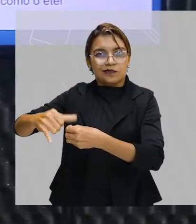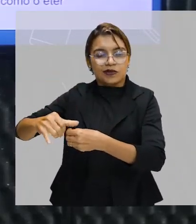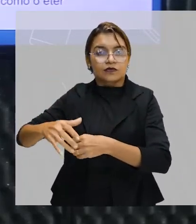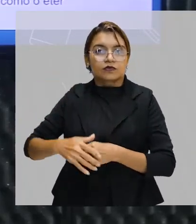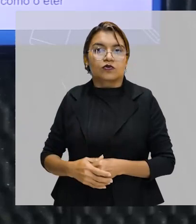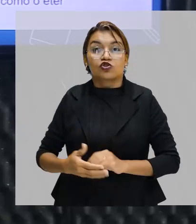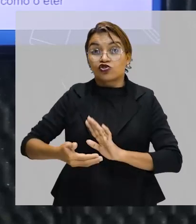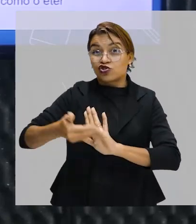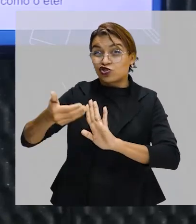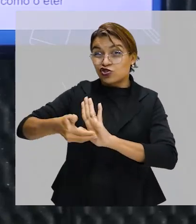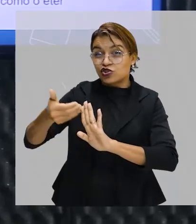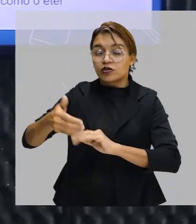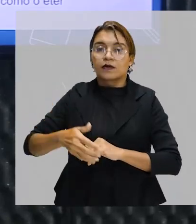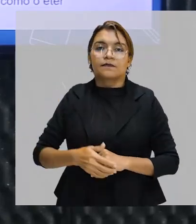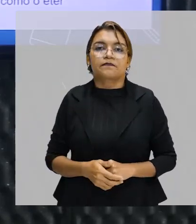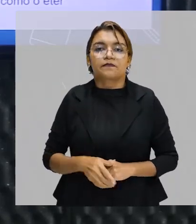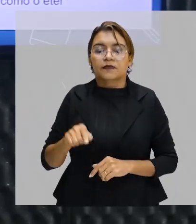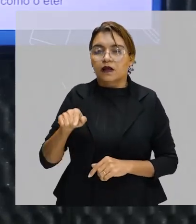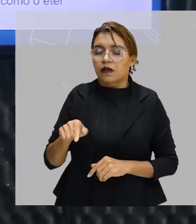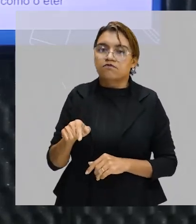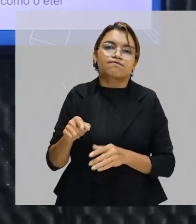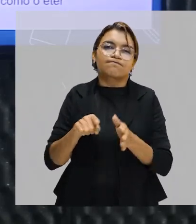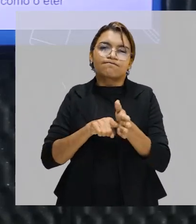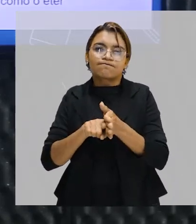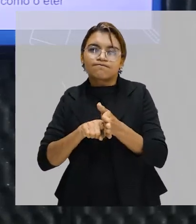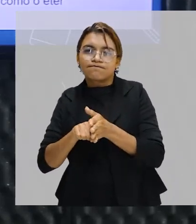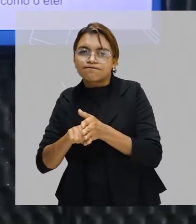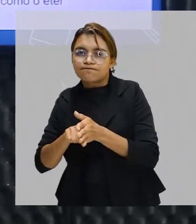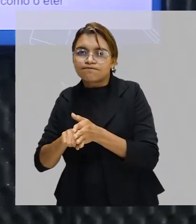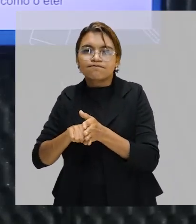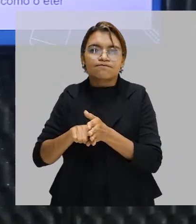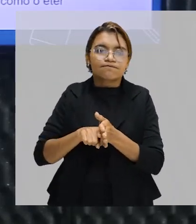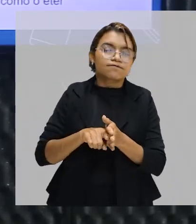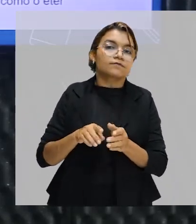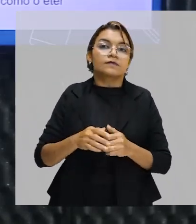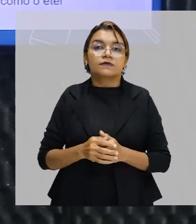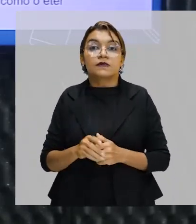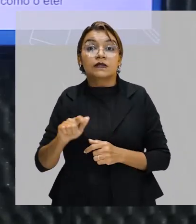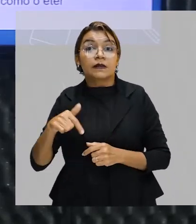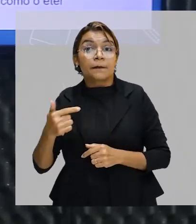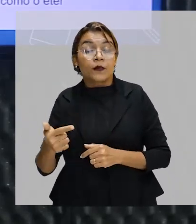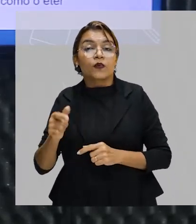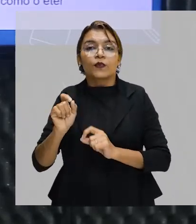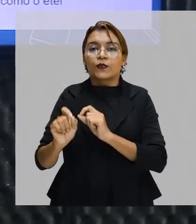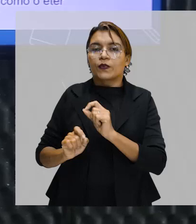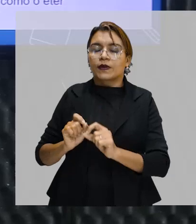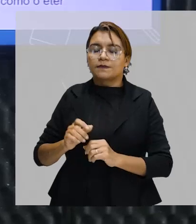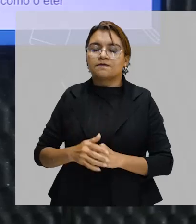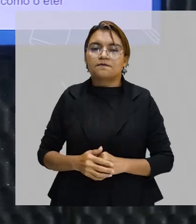certo? Fazer a extração para identificação, reconhecimento e posterior